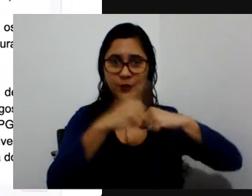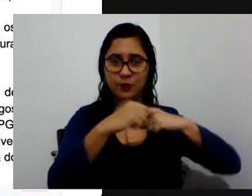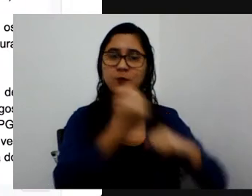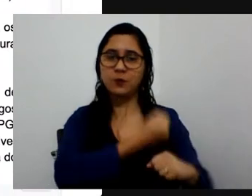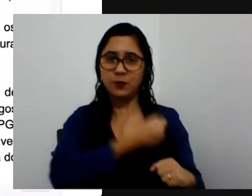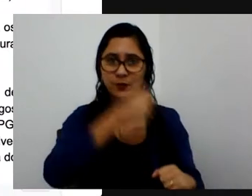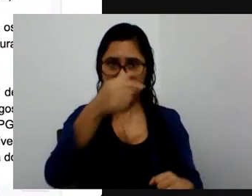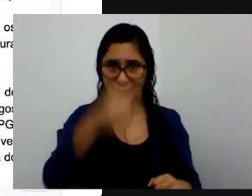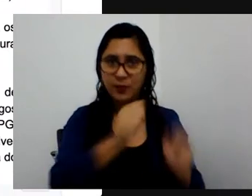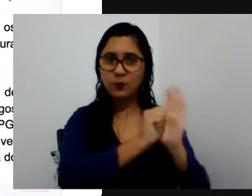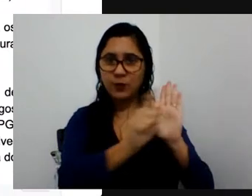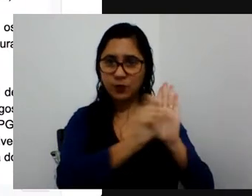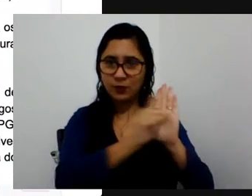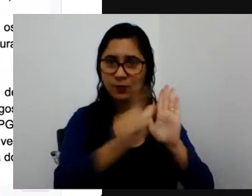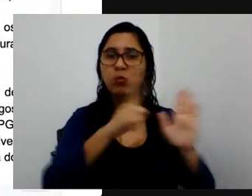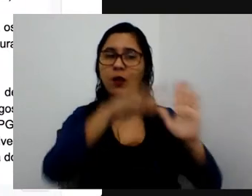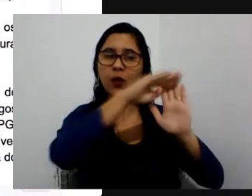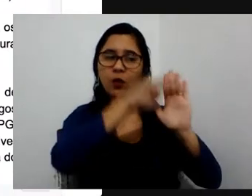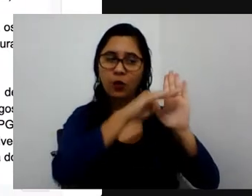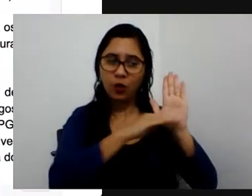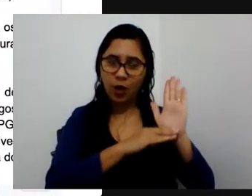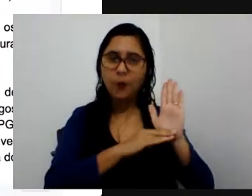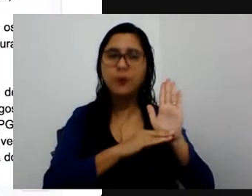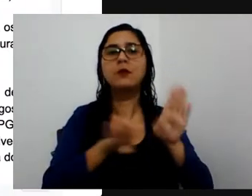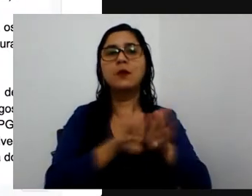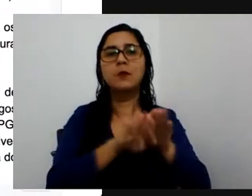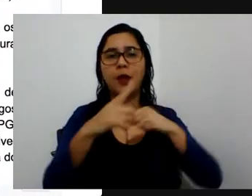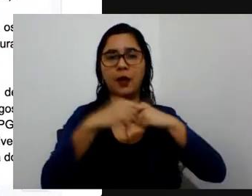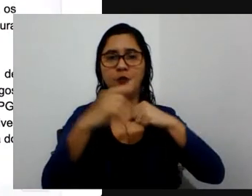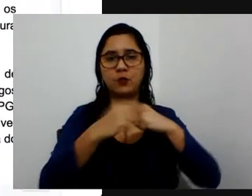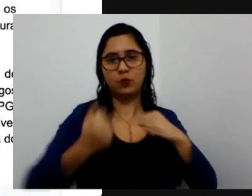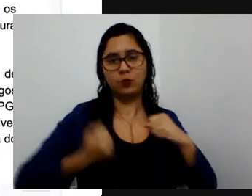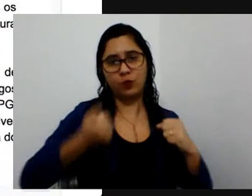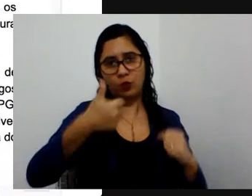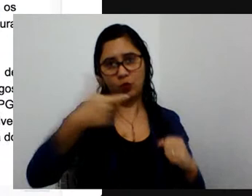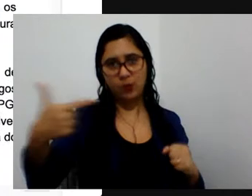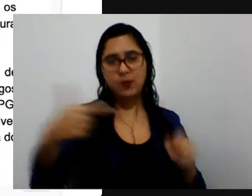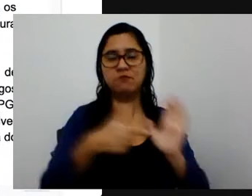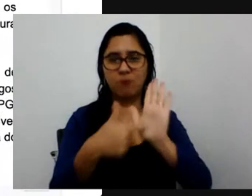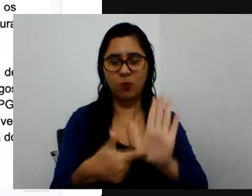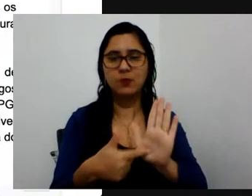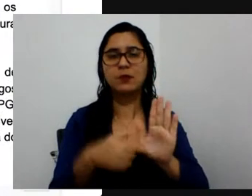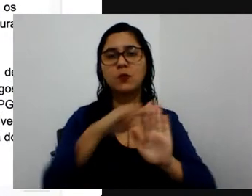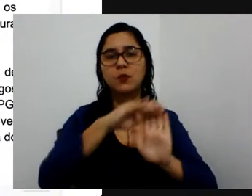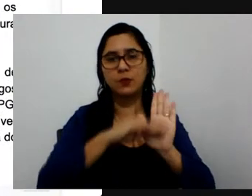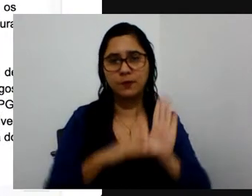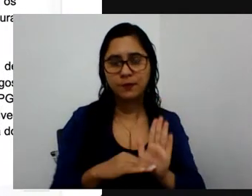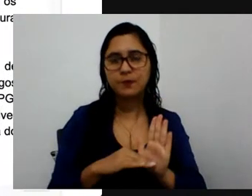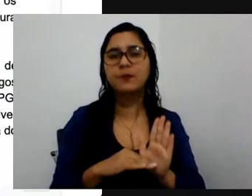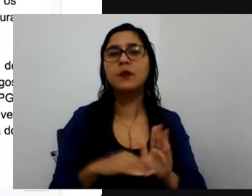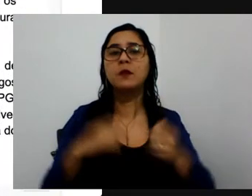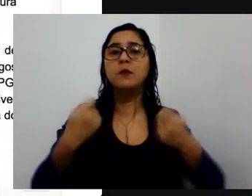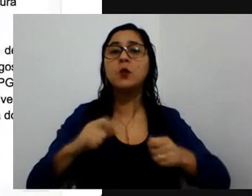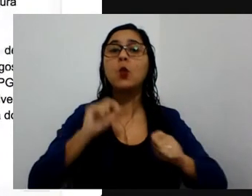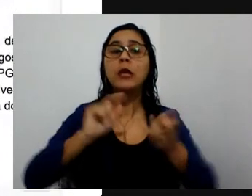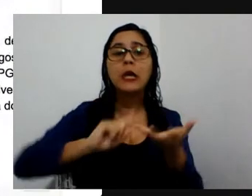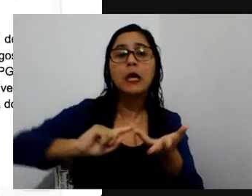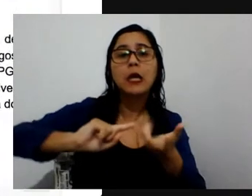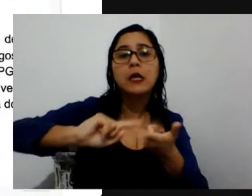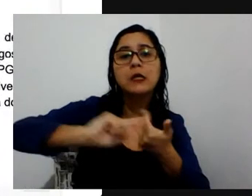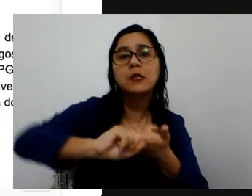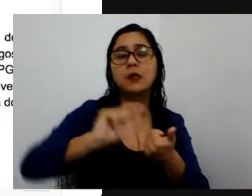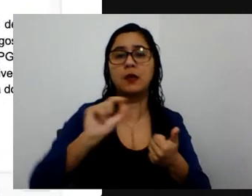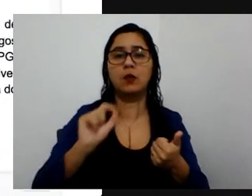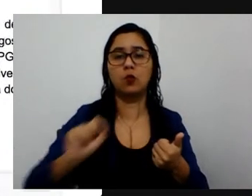conforme o cronograma constante no artigo 12 do mesmo documento, devendo ser observados os seguintes requisitos básicos para